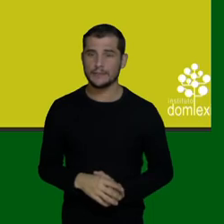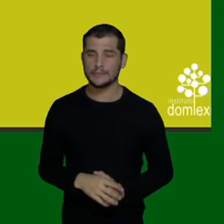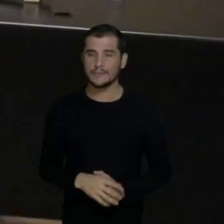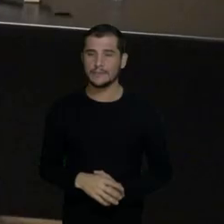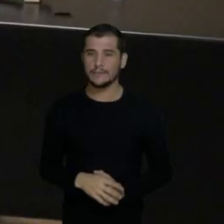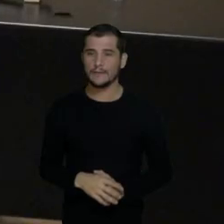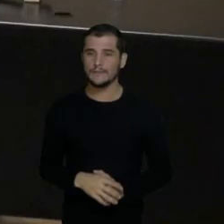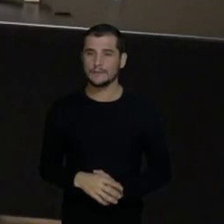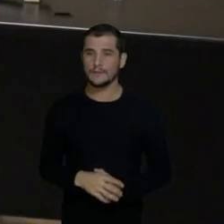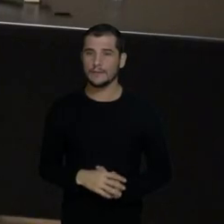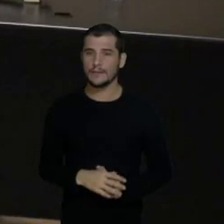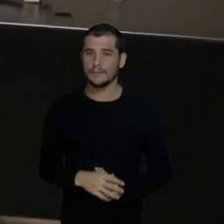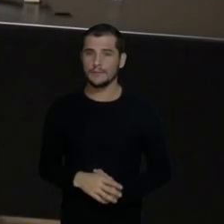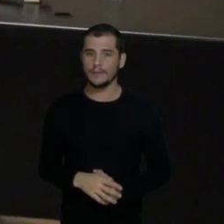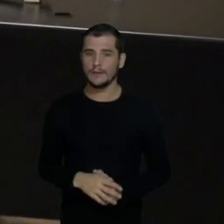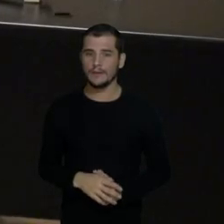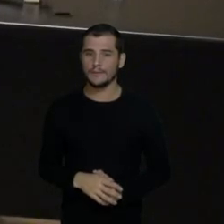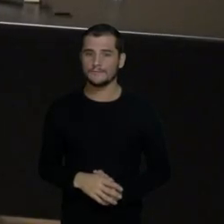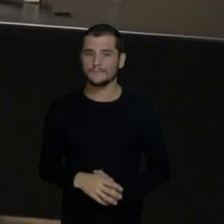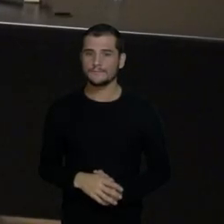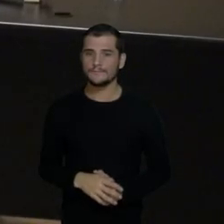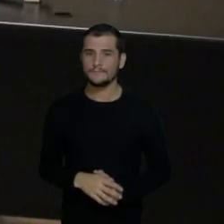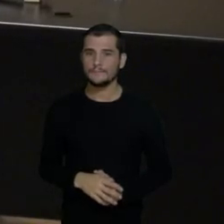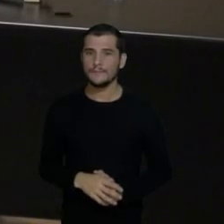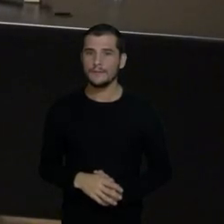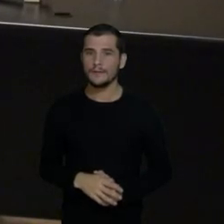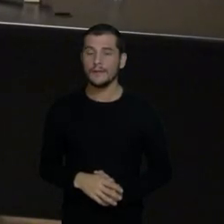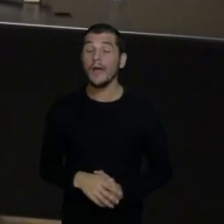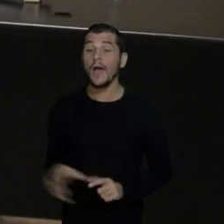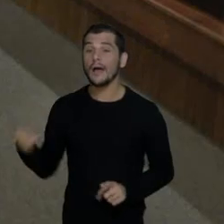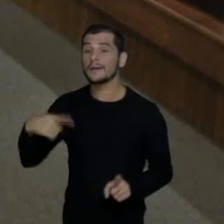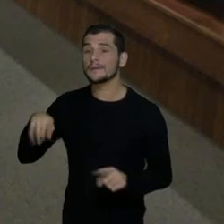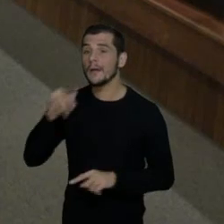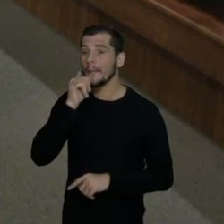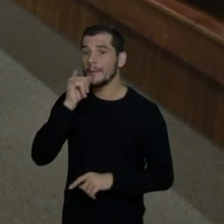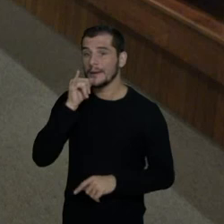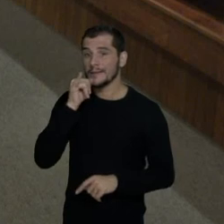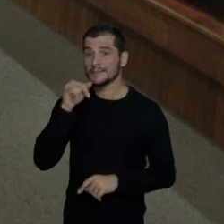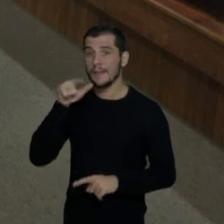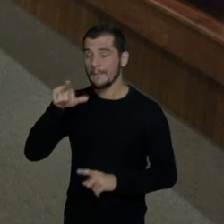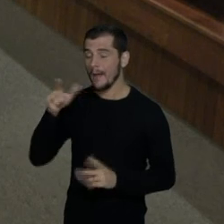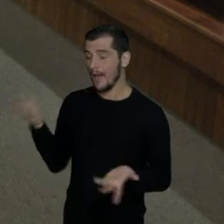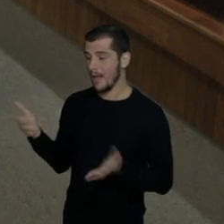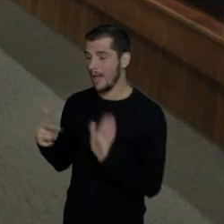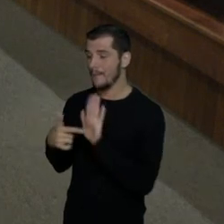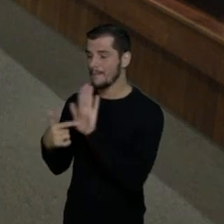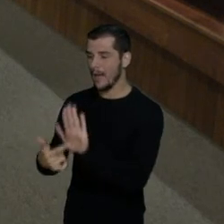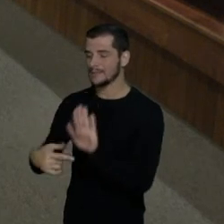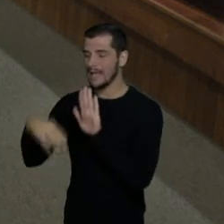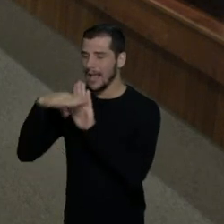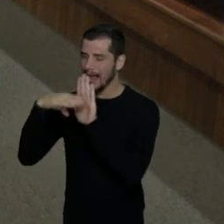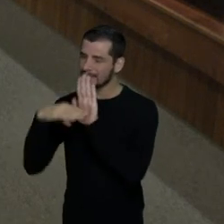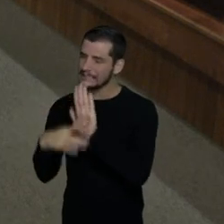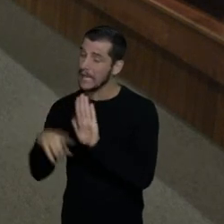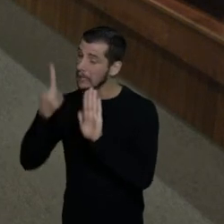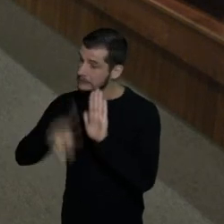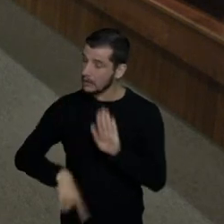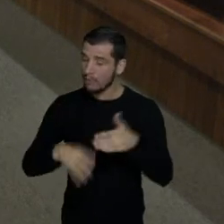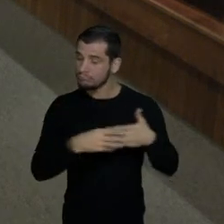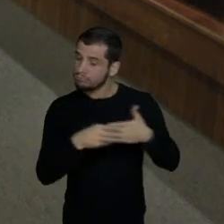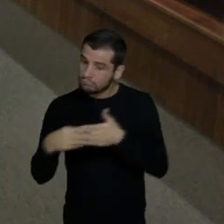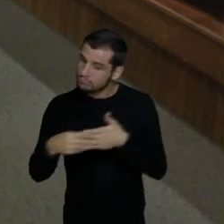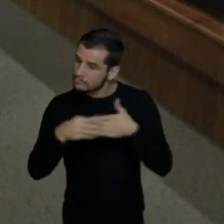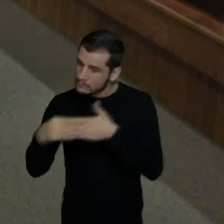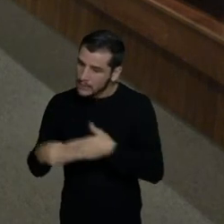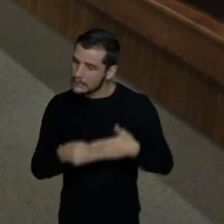bolo né todo mundo gostaria que eu chegasse aqui talvez e passasse uma receita de bolo faz isso isso isso vai dar tudo certo a gente já viu que